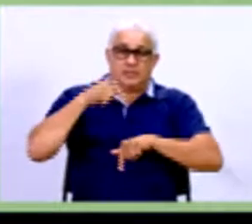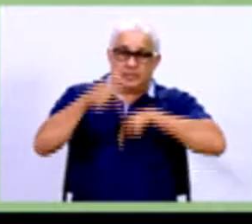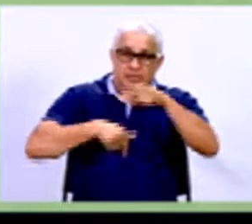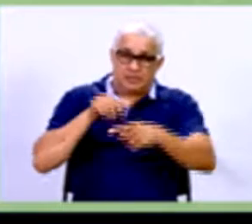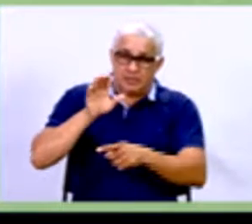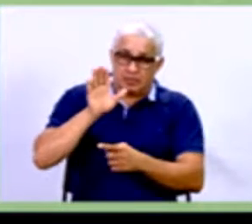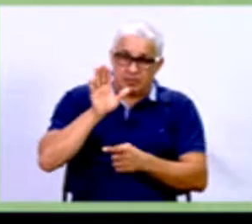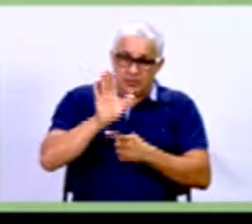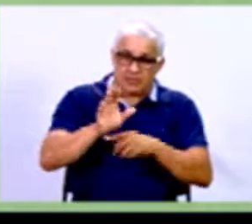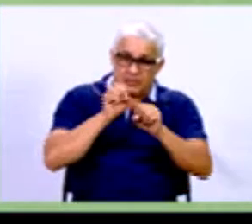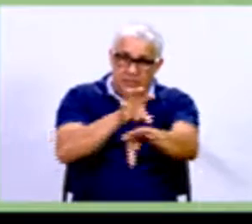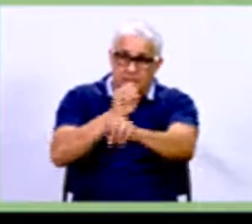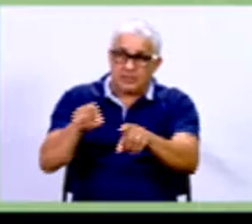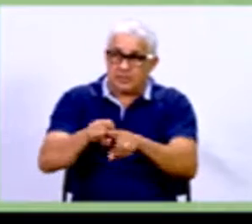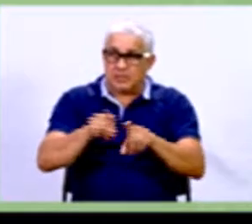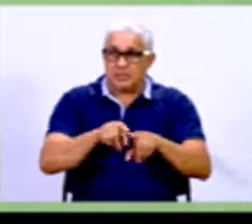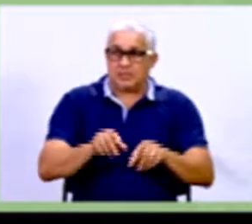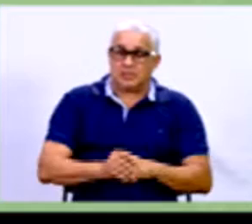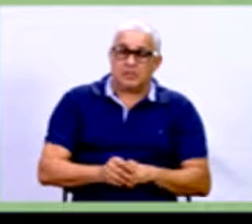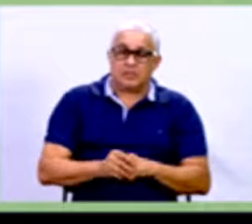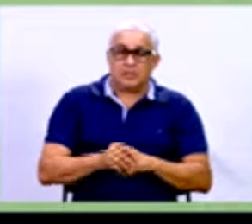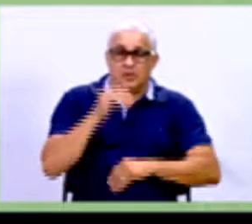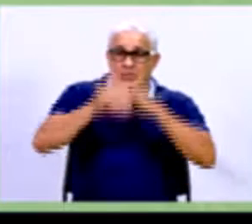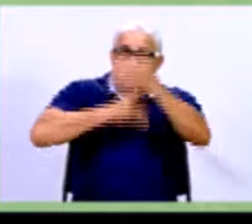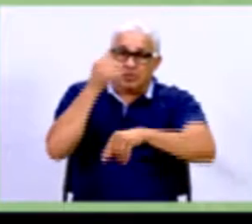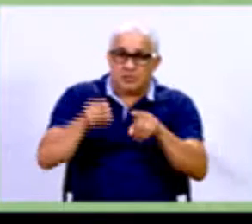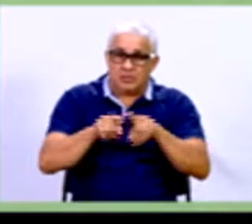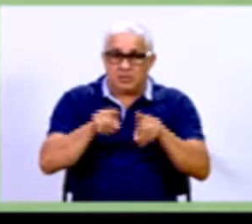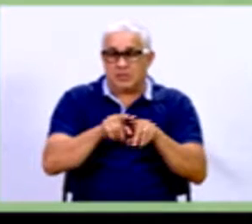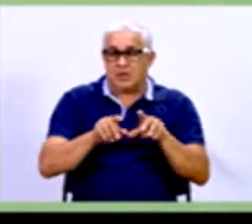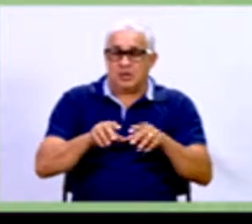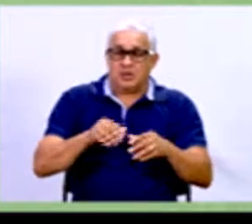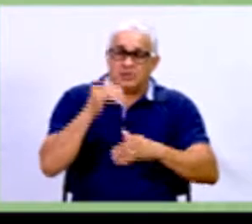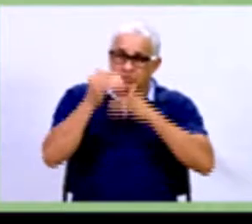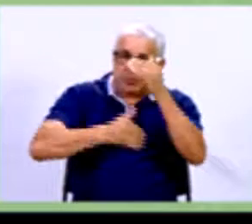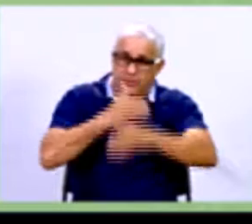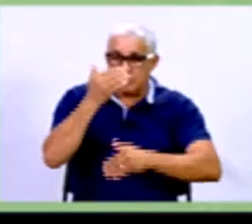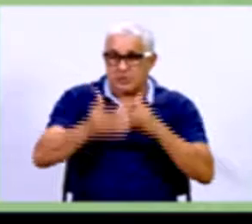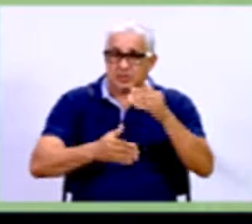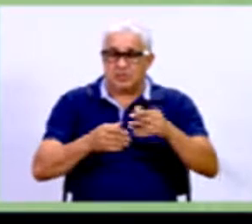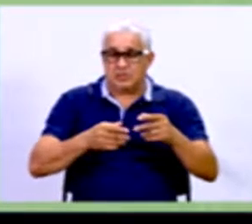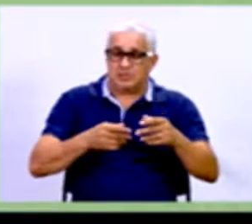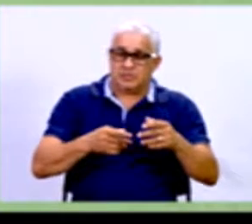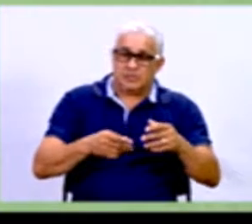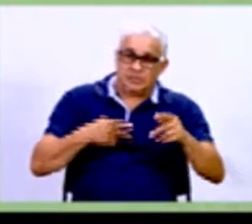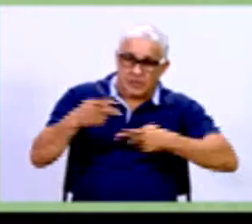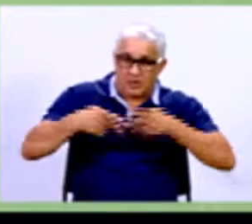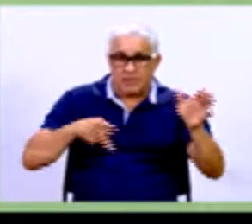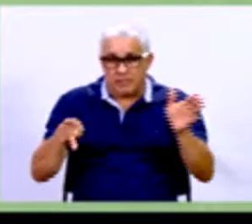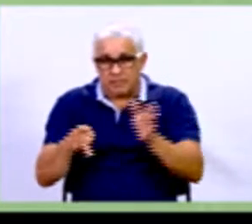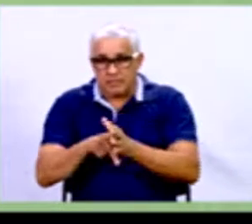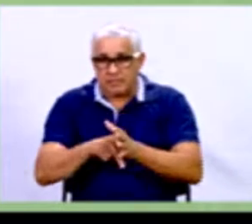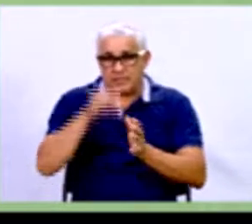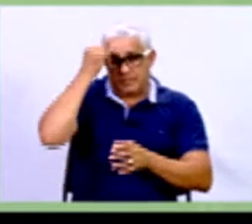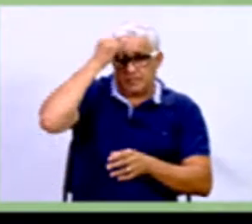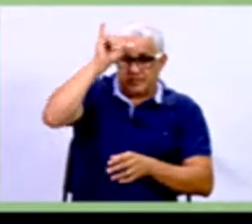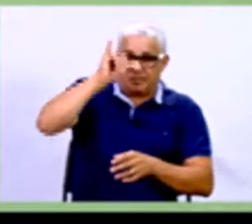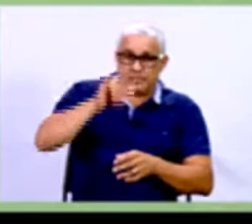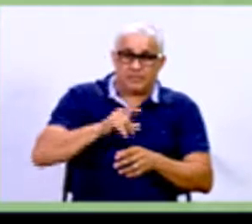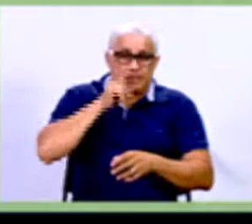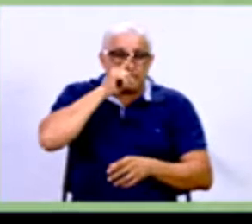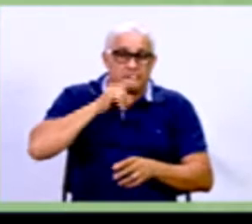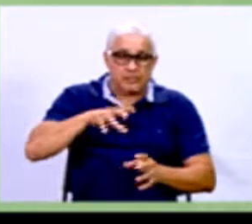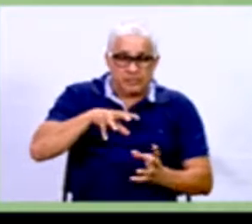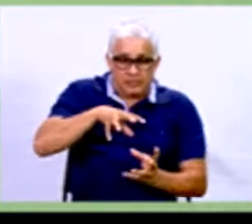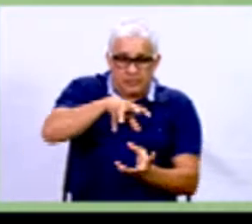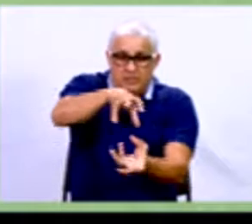no desenvolvimento e na implementação do Programa de Prevenção de Riscos Ambientais, o